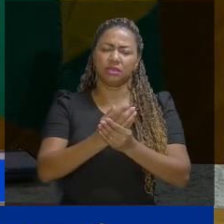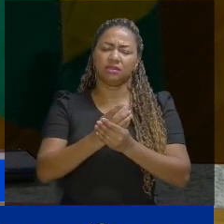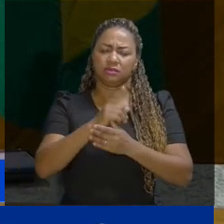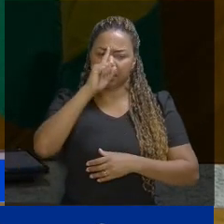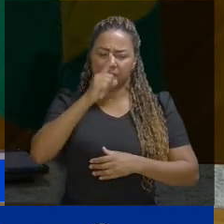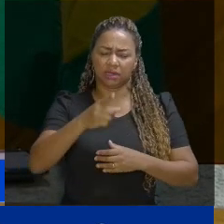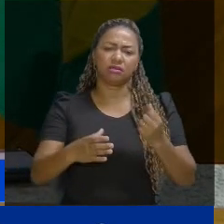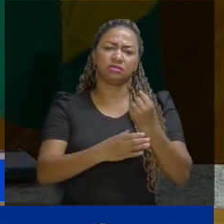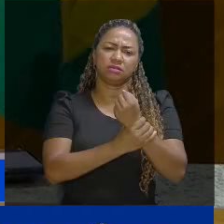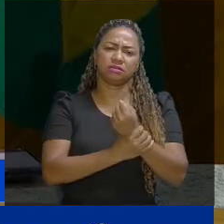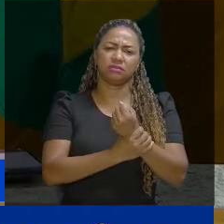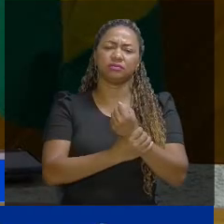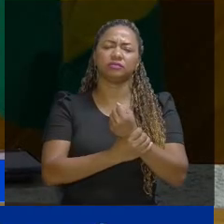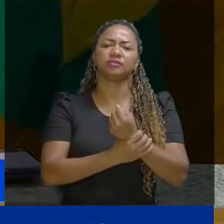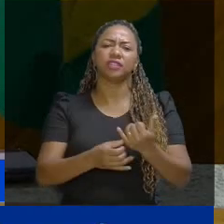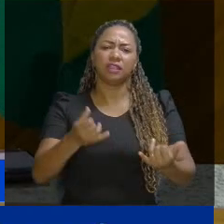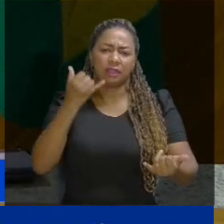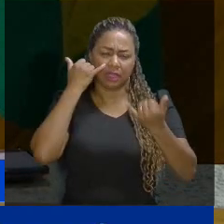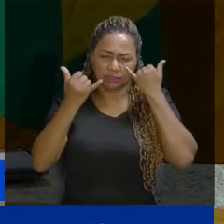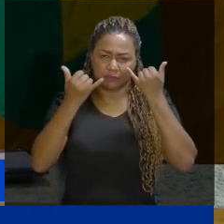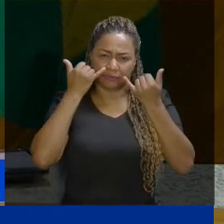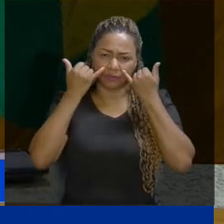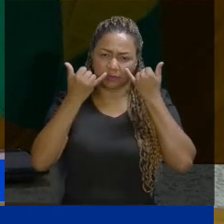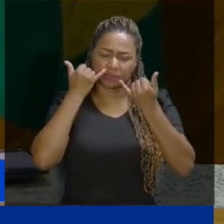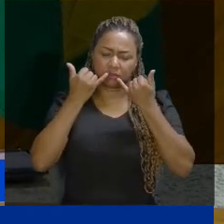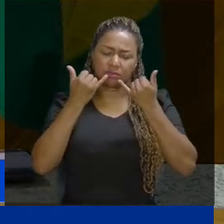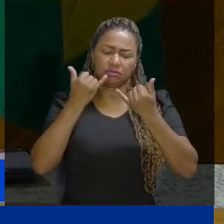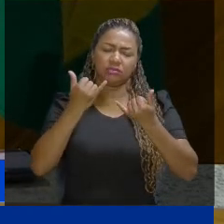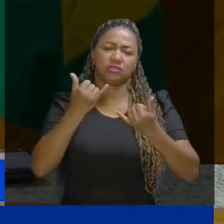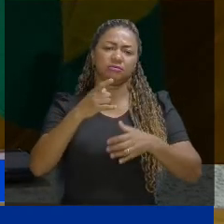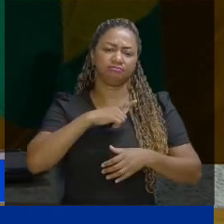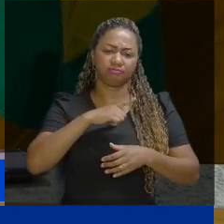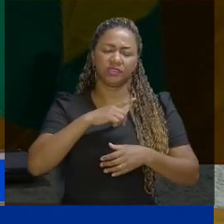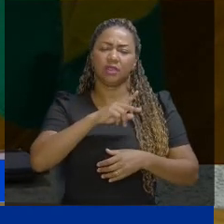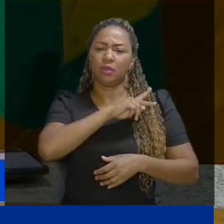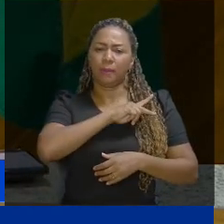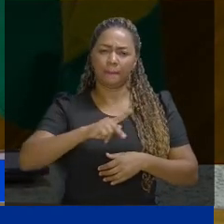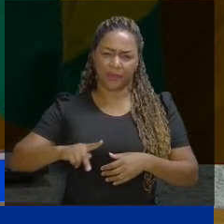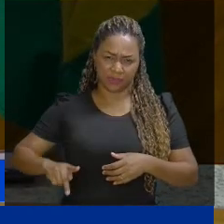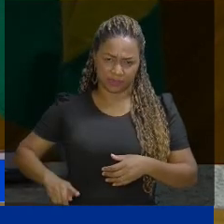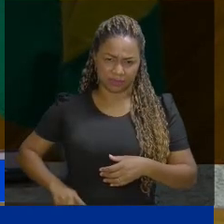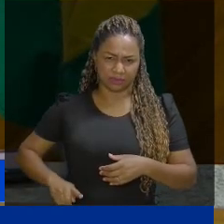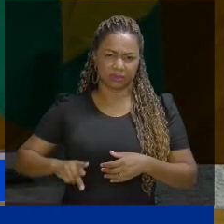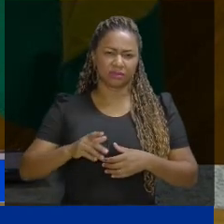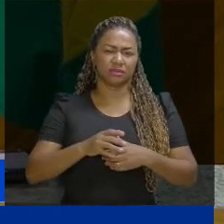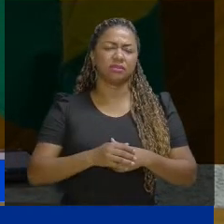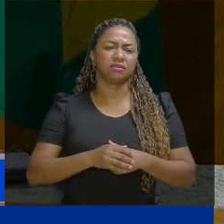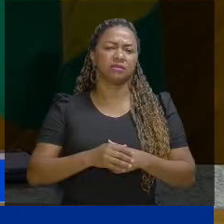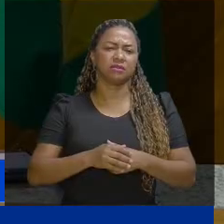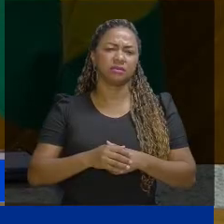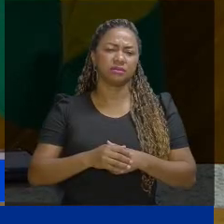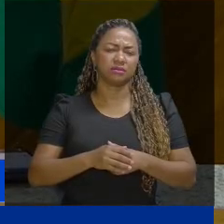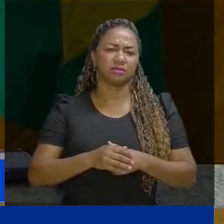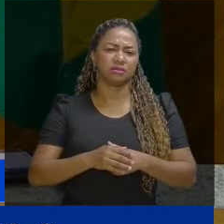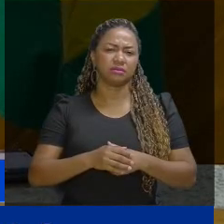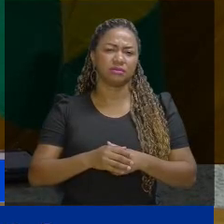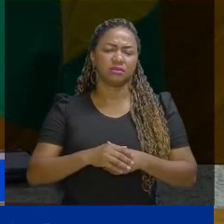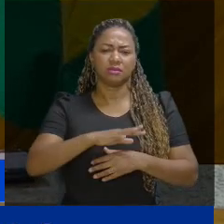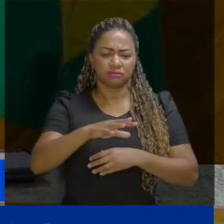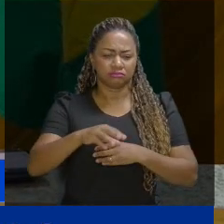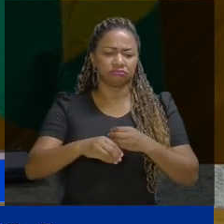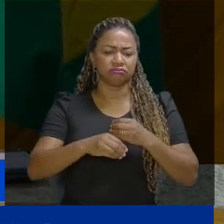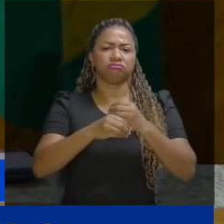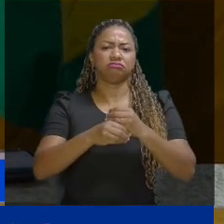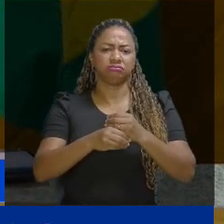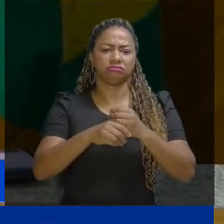de segurança. Naquelas informações que foram prestadas, o presidente, na ocasião,